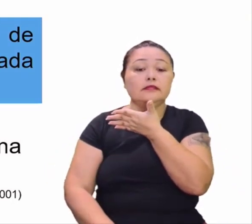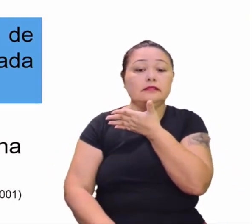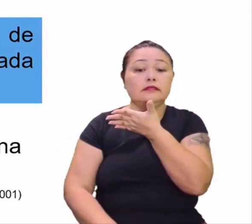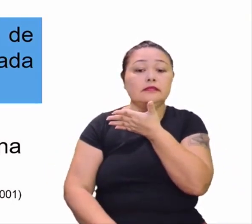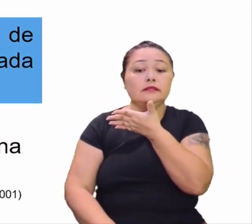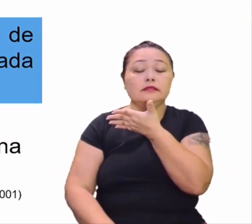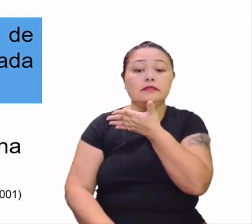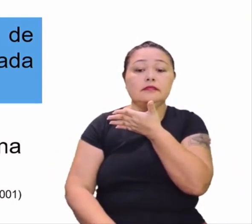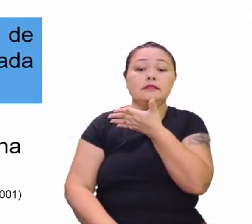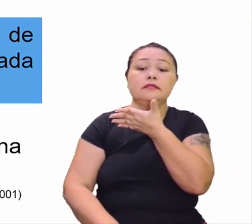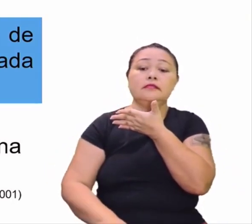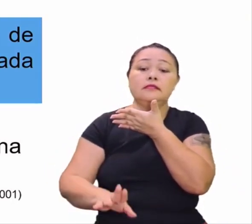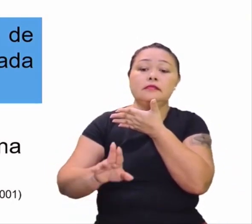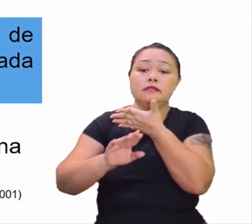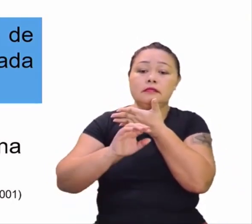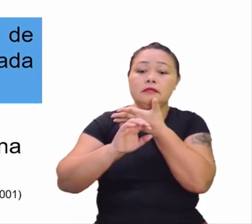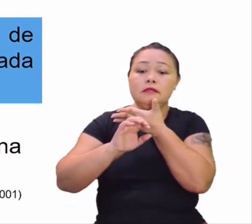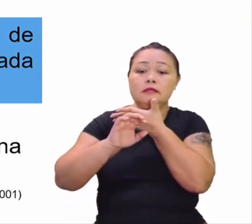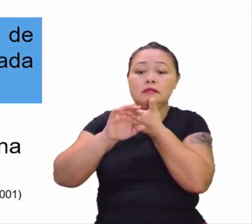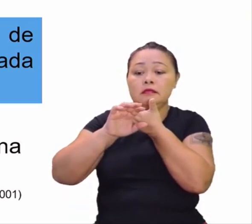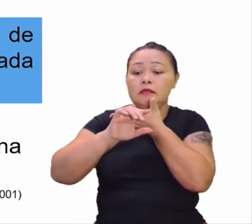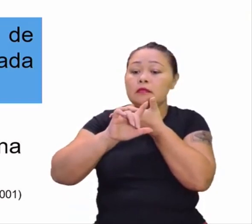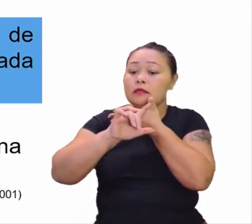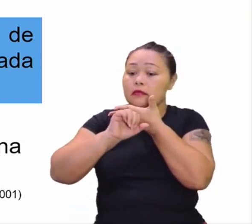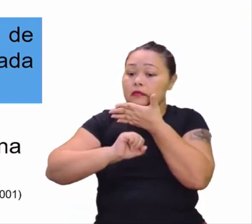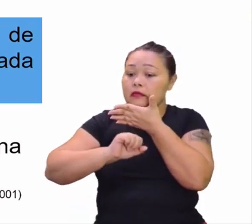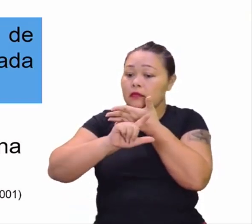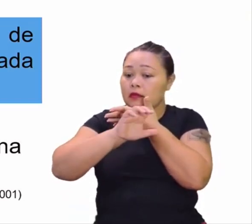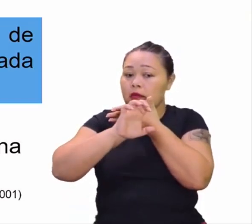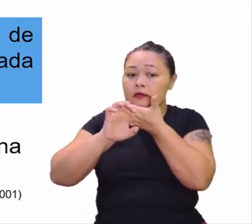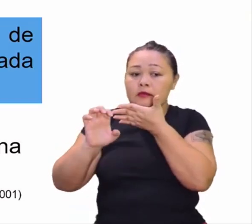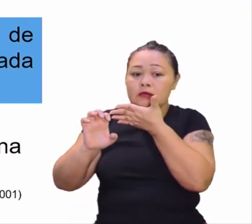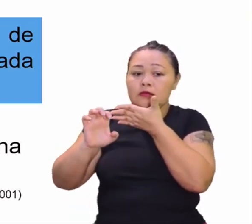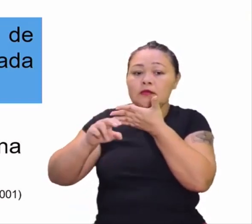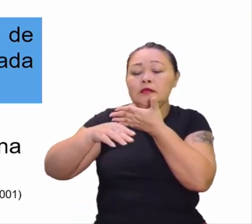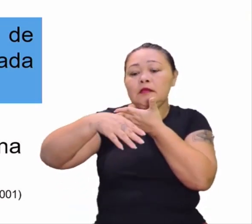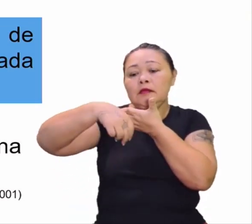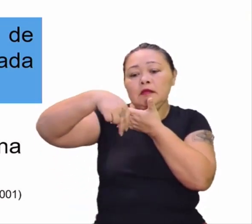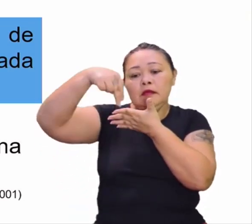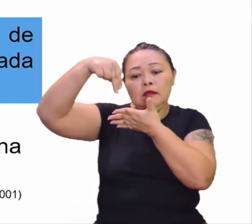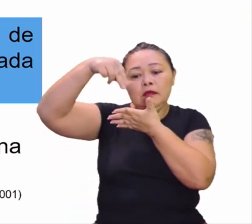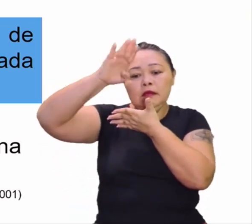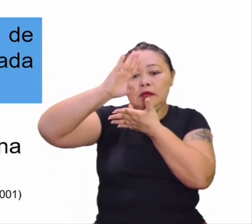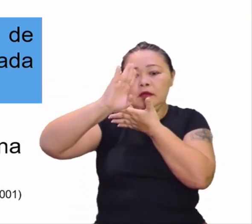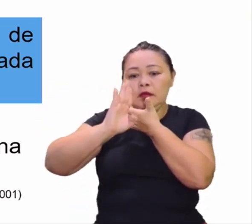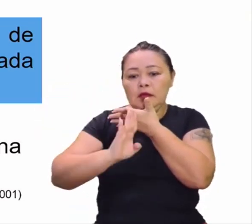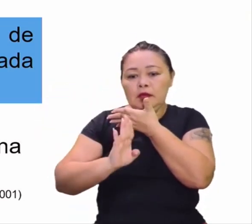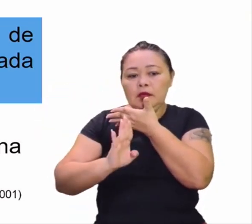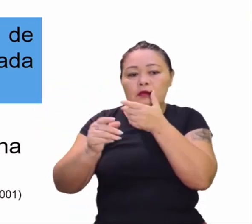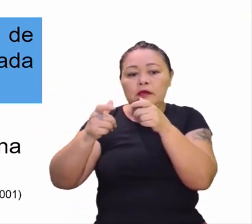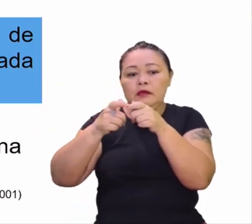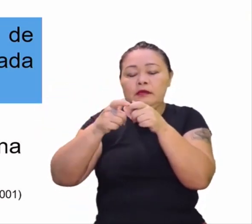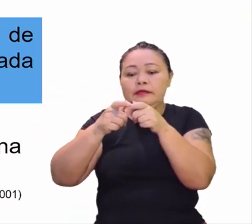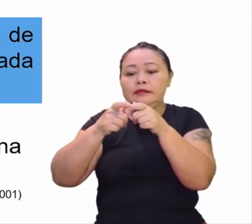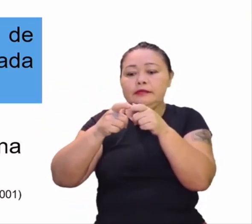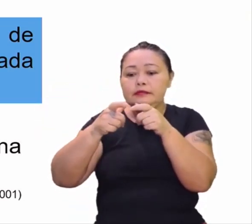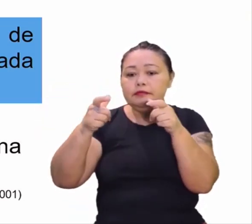colocar um preto. Sul da linha do Equador, certo? Na região norte do Brasil, a